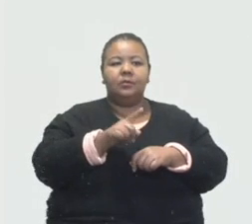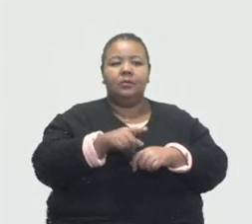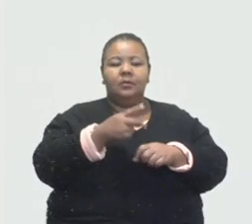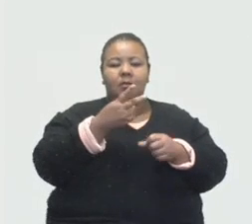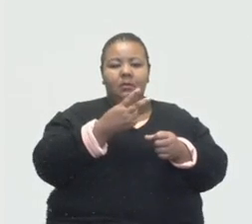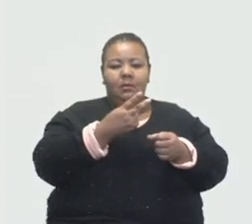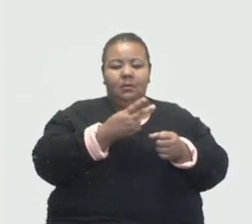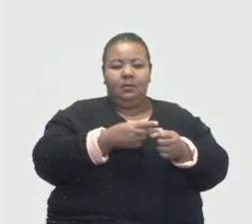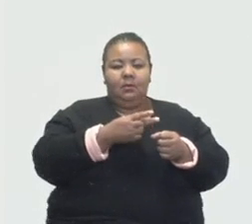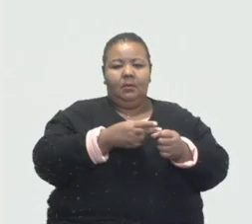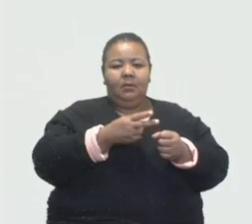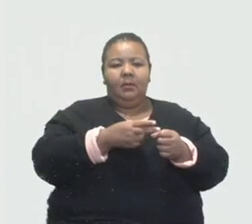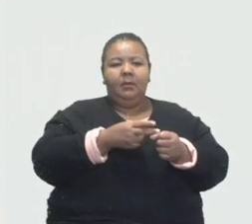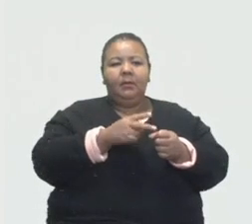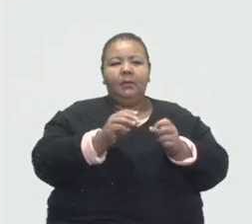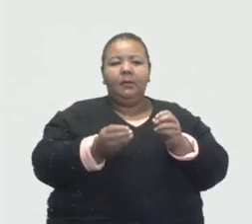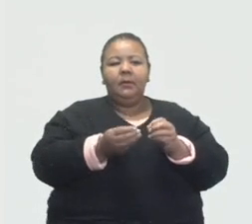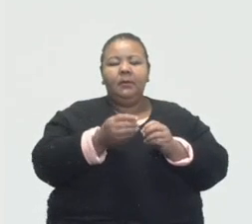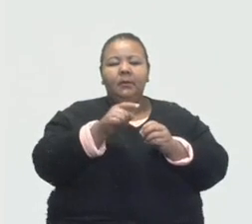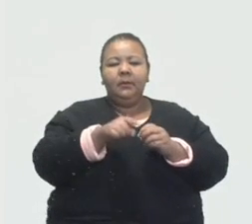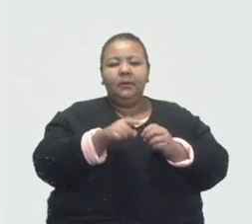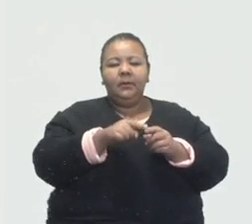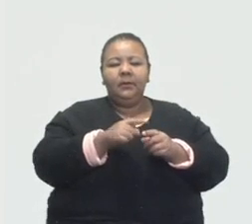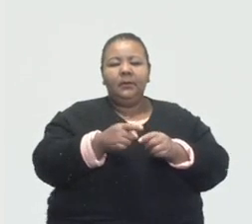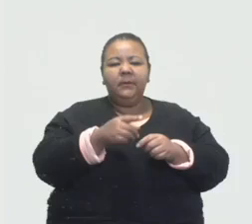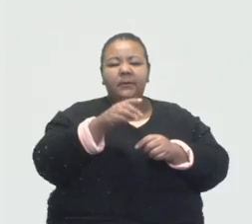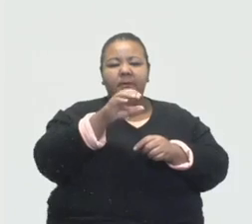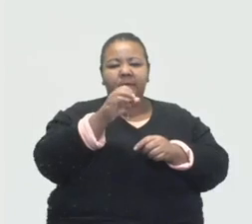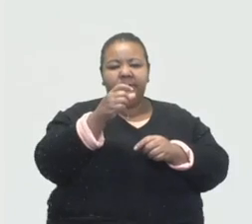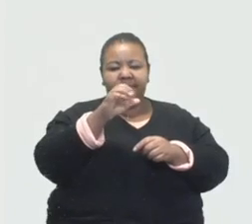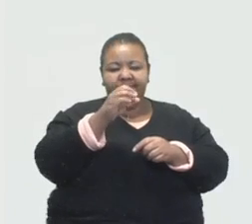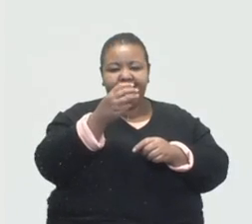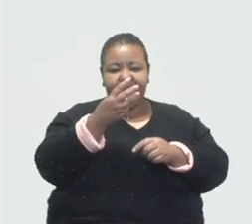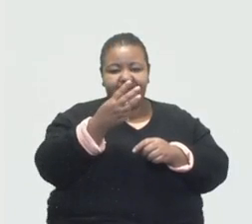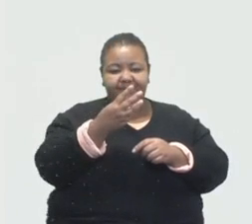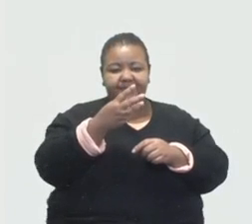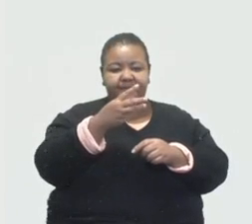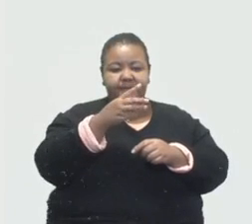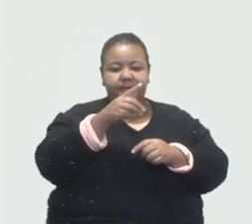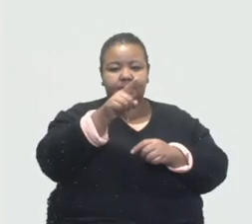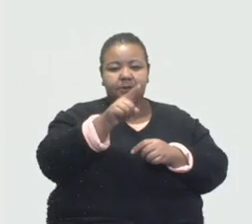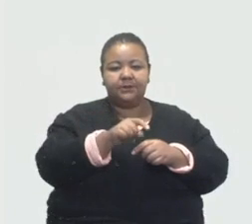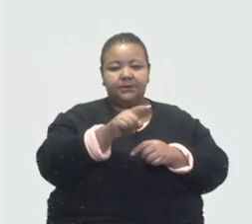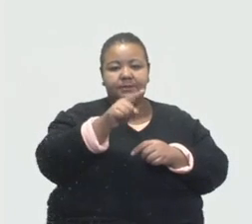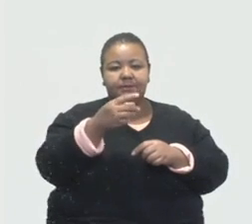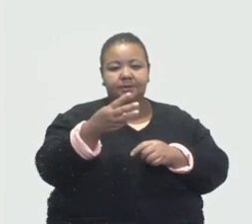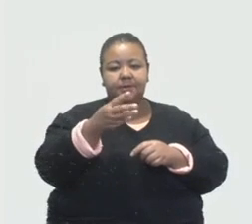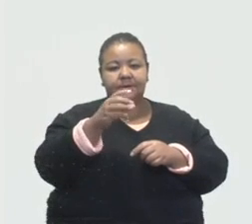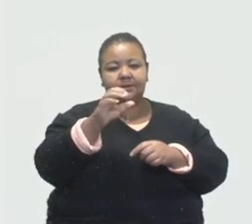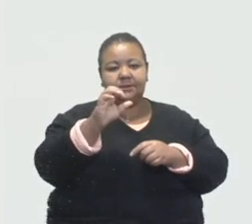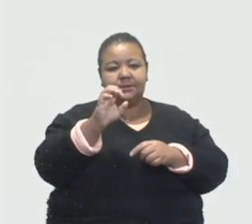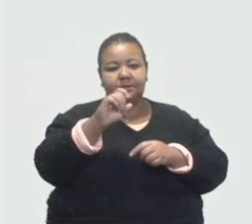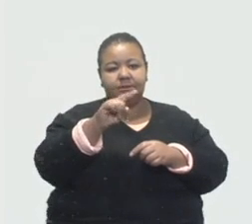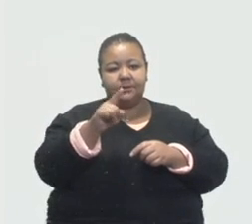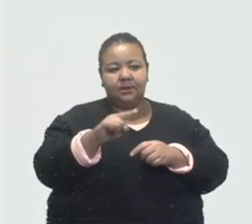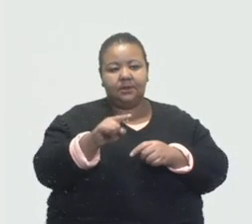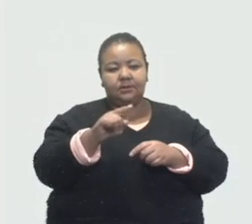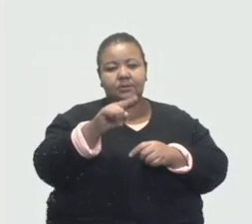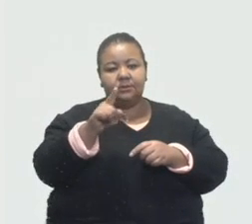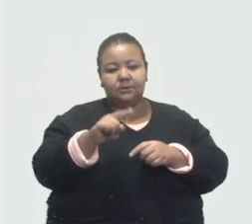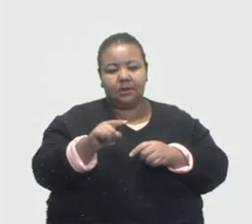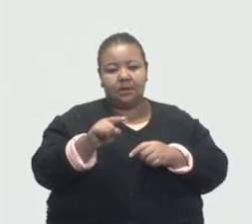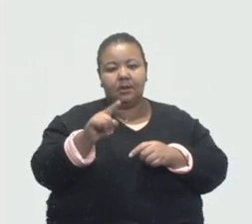núcleo ele é dado da seguinte forma, que o x é menos 3z, o y é z e o nosso z é